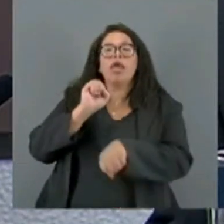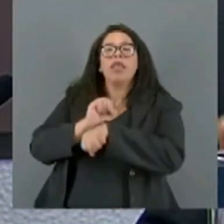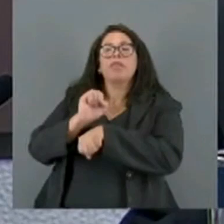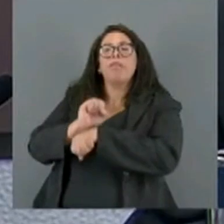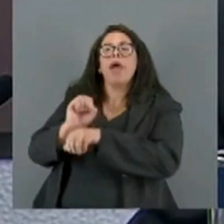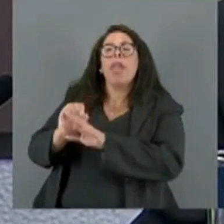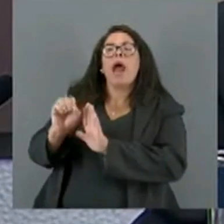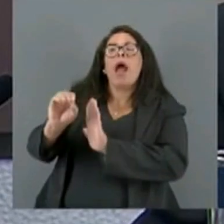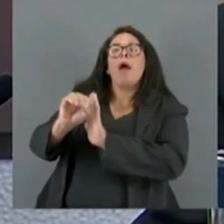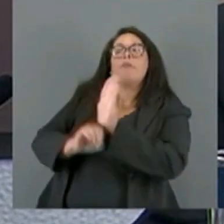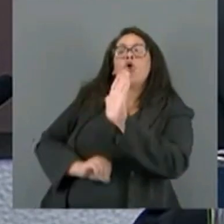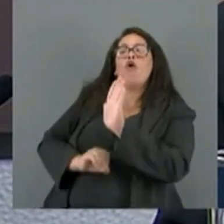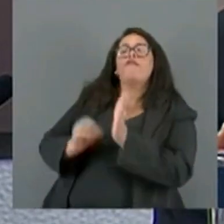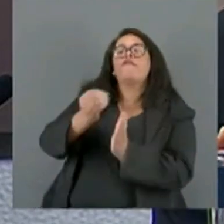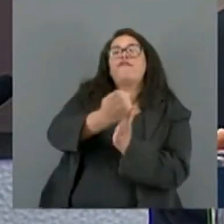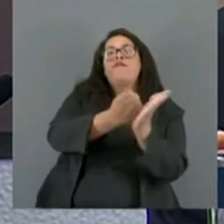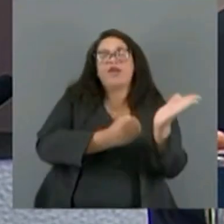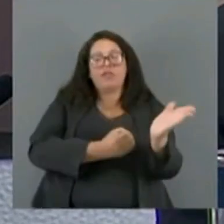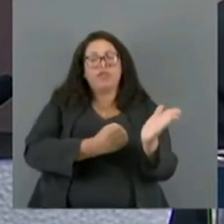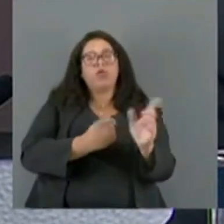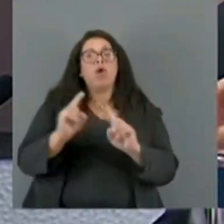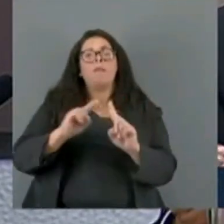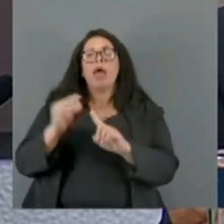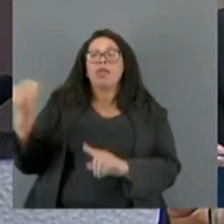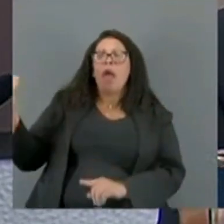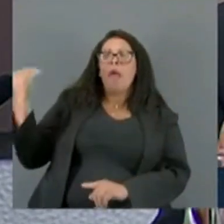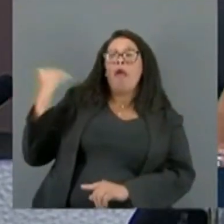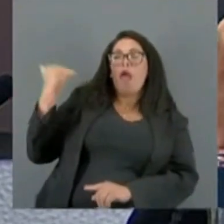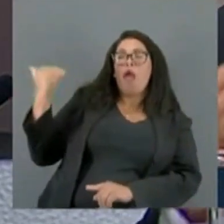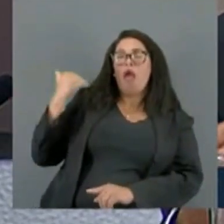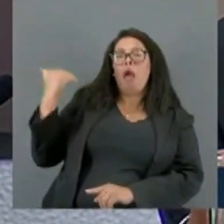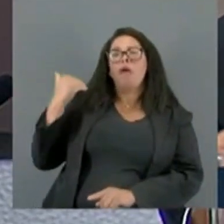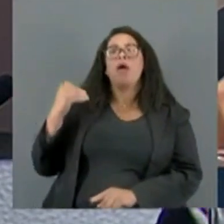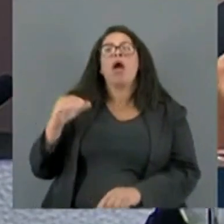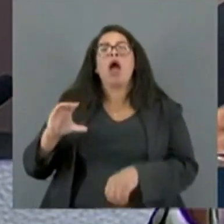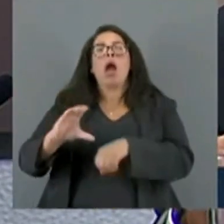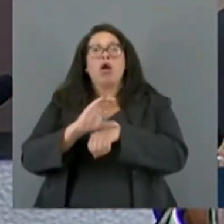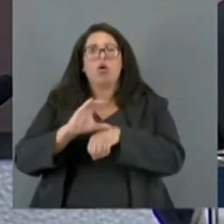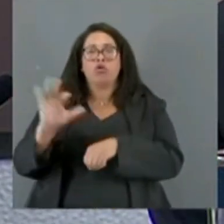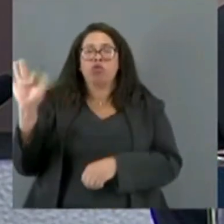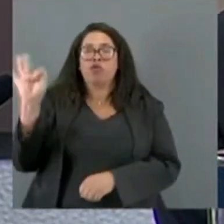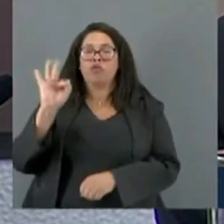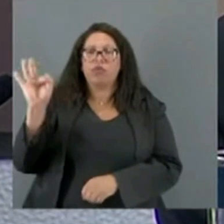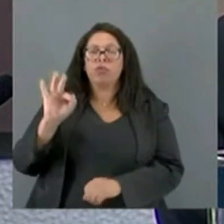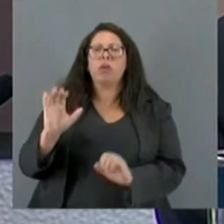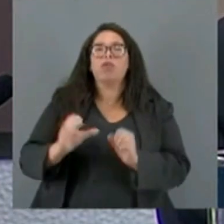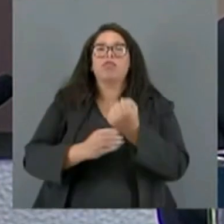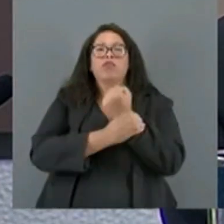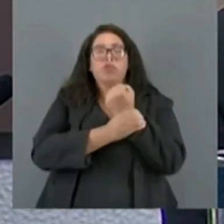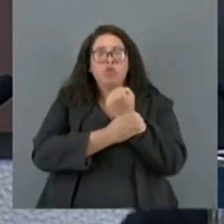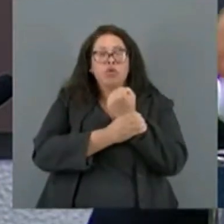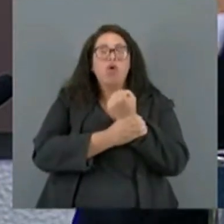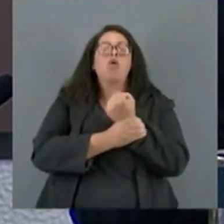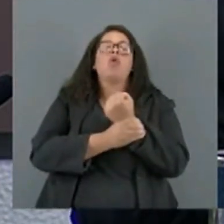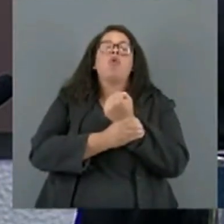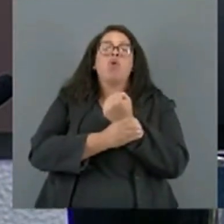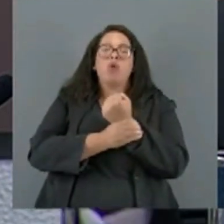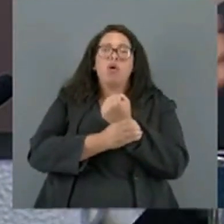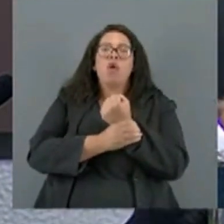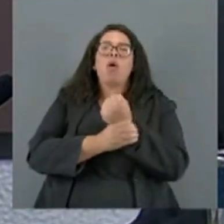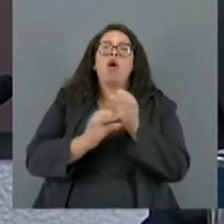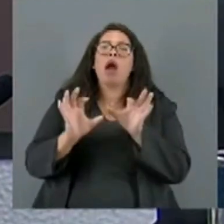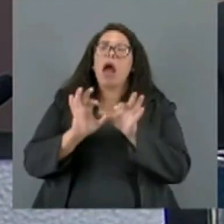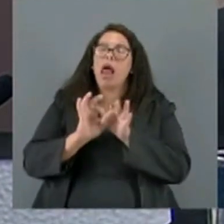sendo provocado, sem dúvida, a Constituição também assegurou ao Poder Judiciário a